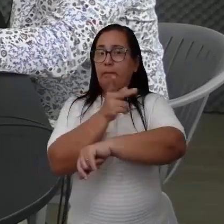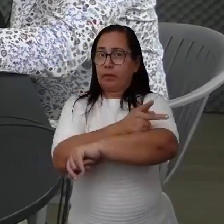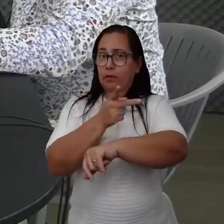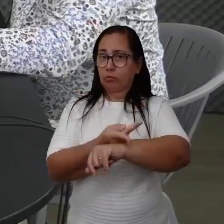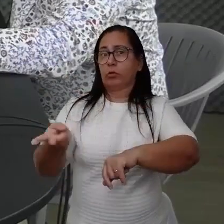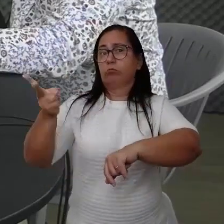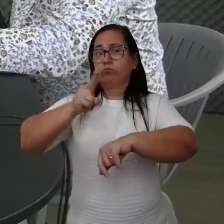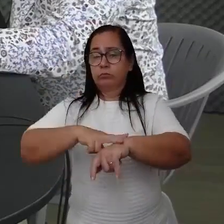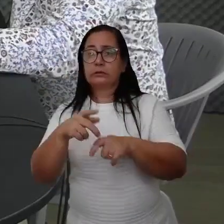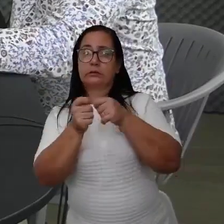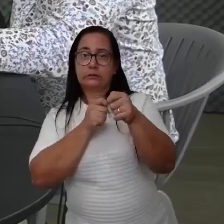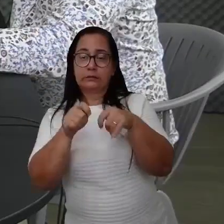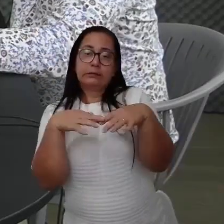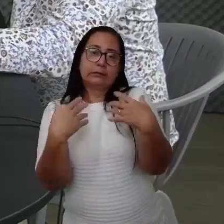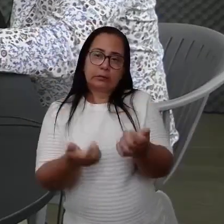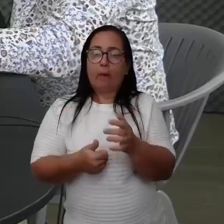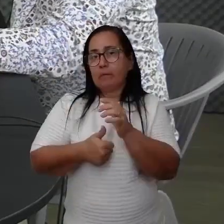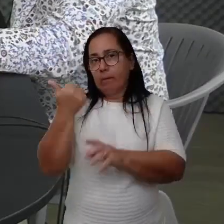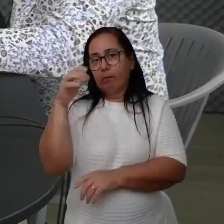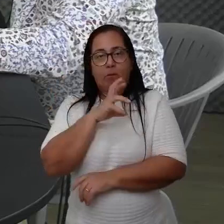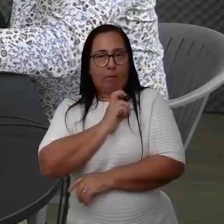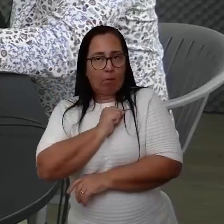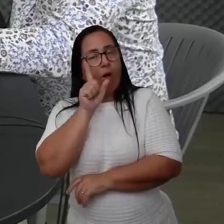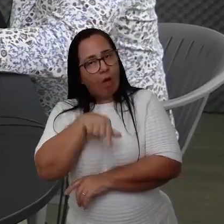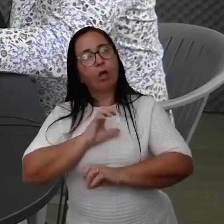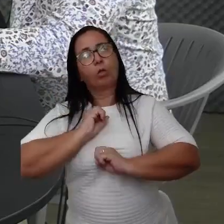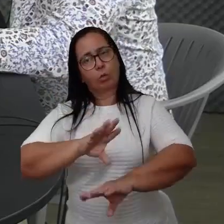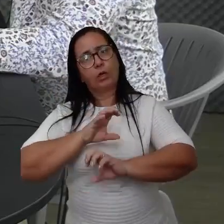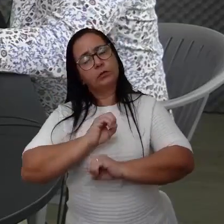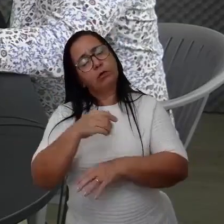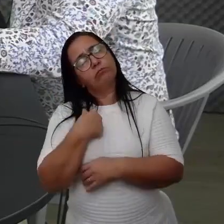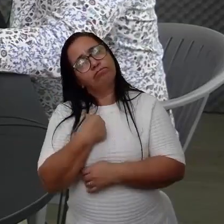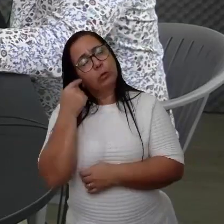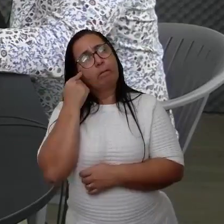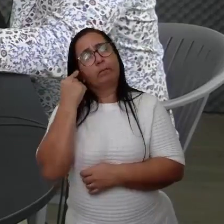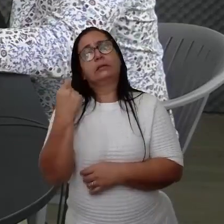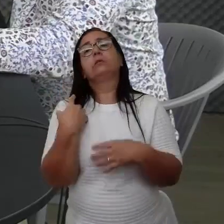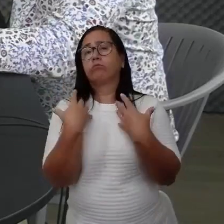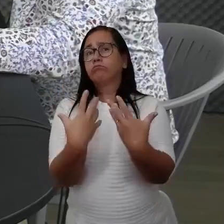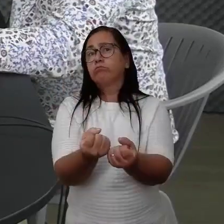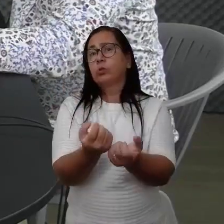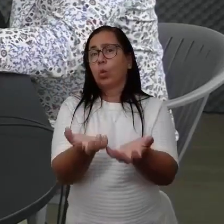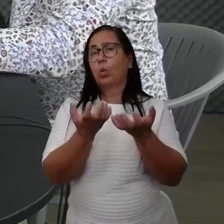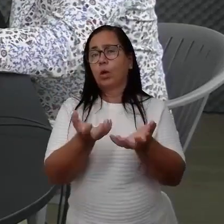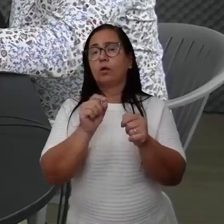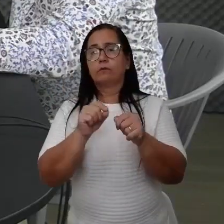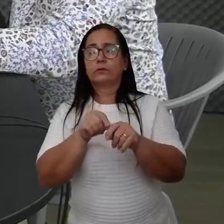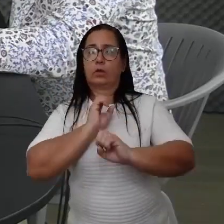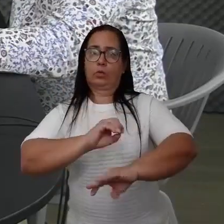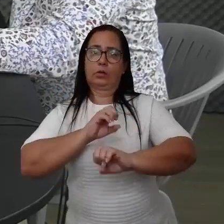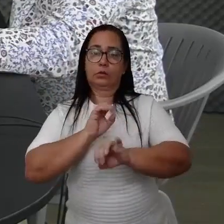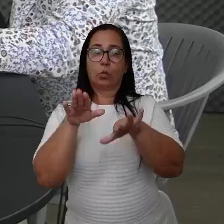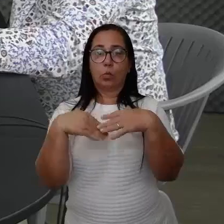jornalismo, então a educação sempre foi a minha primeira paixão, eu compensei cobrindo educação. Então, na verdade, quando